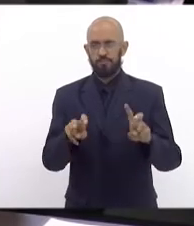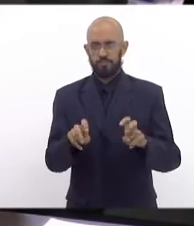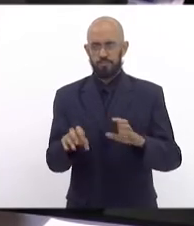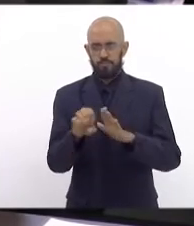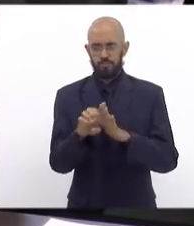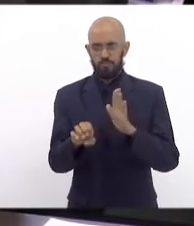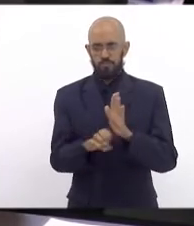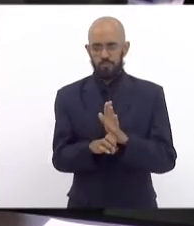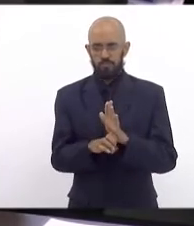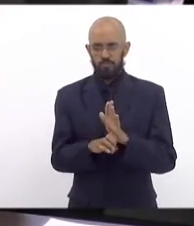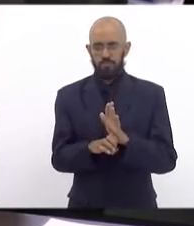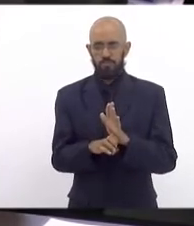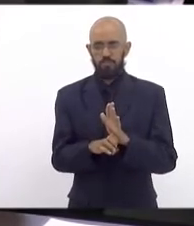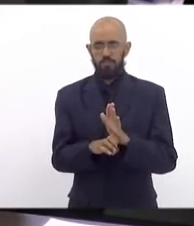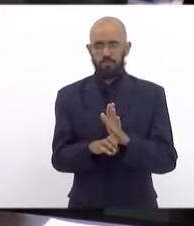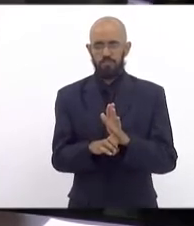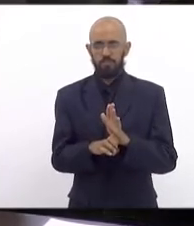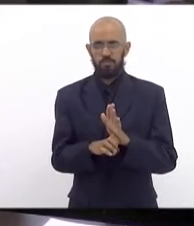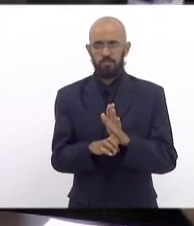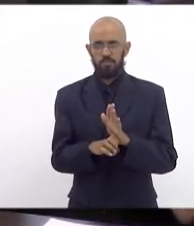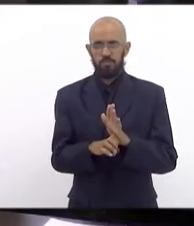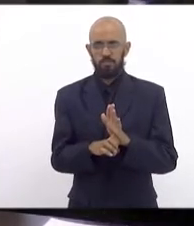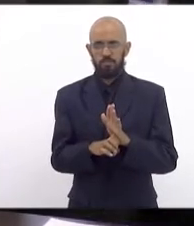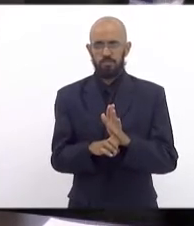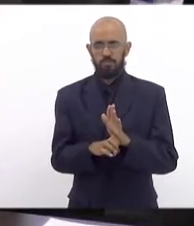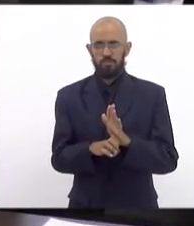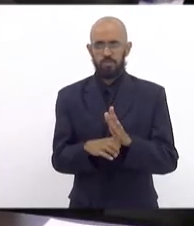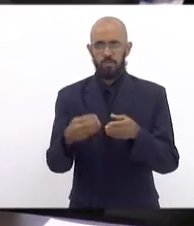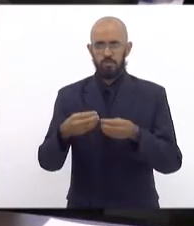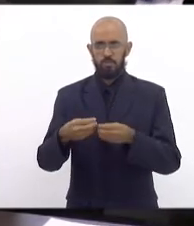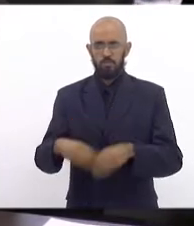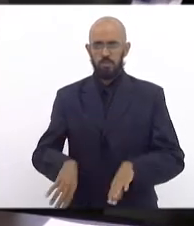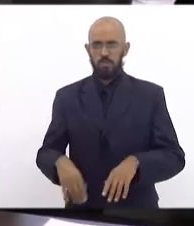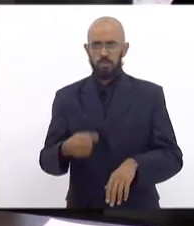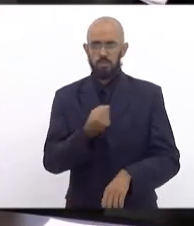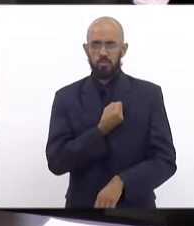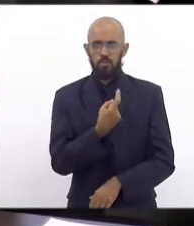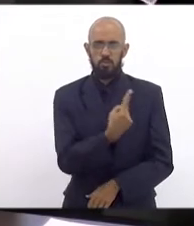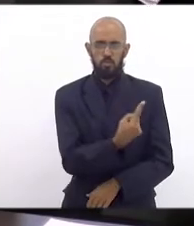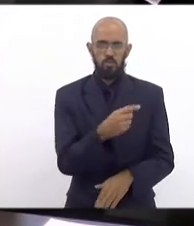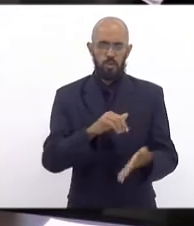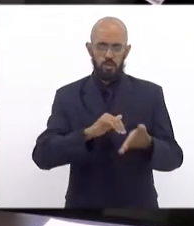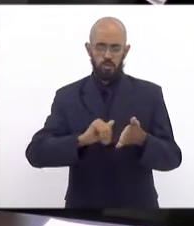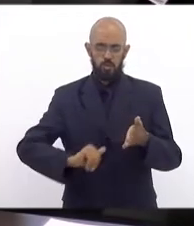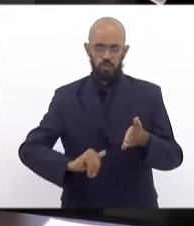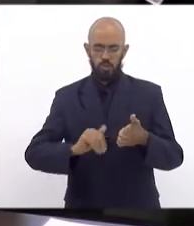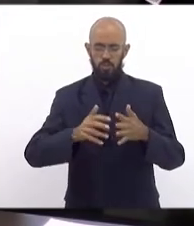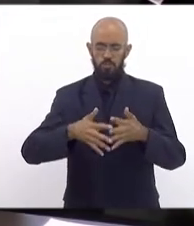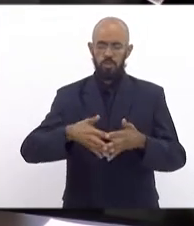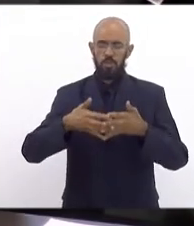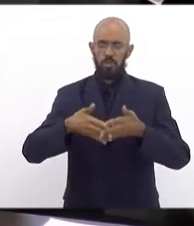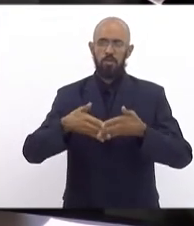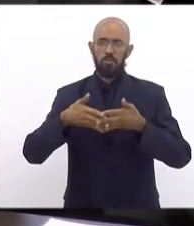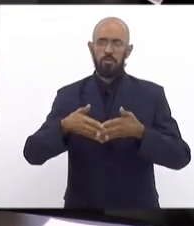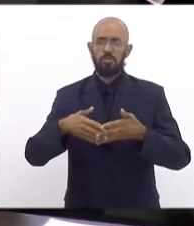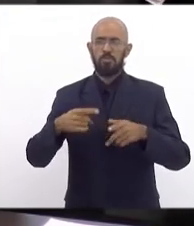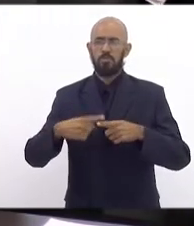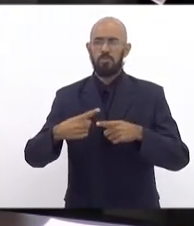a emenda supressiva número um a gente é favorável porque ela exclui Petrópolis Petrópolis